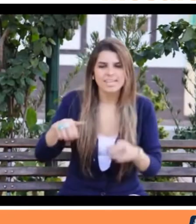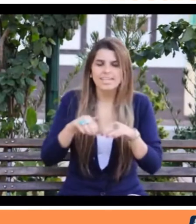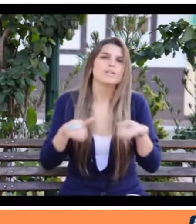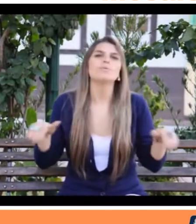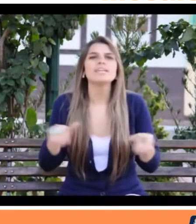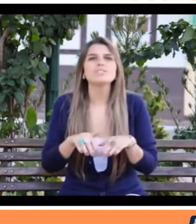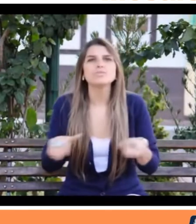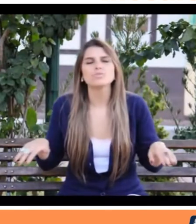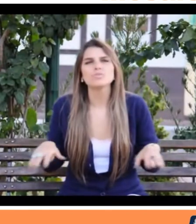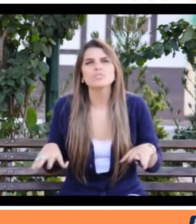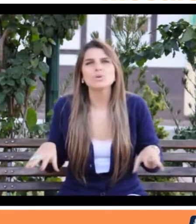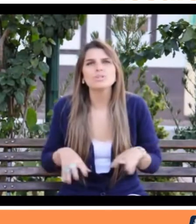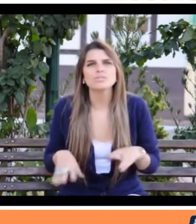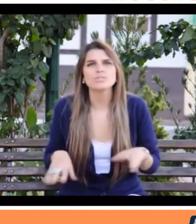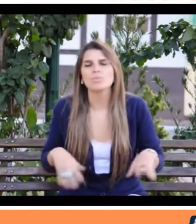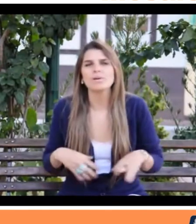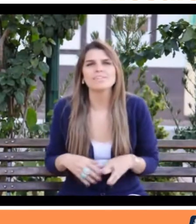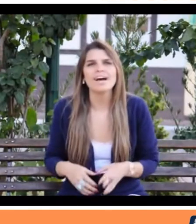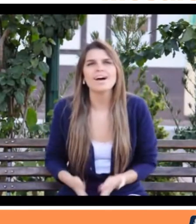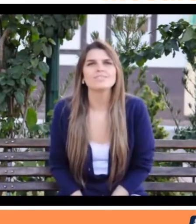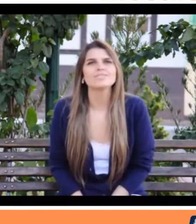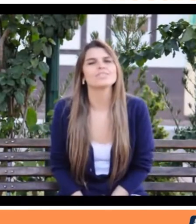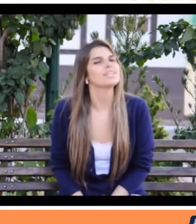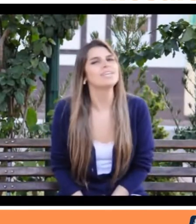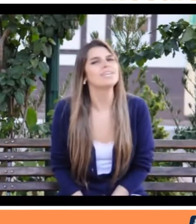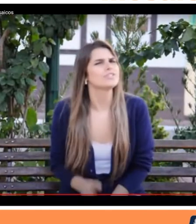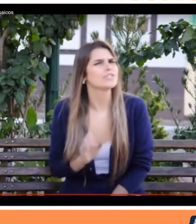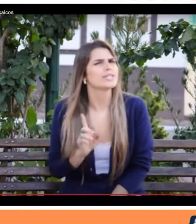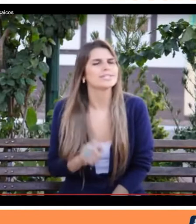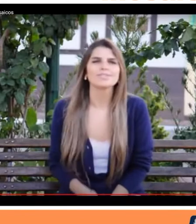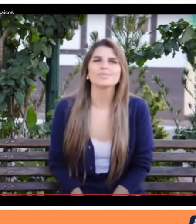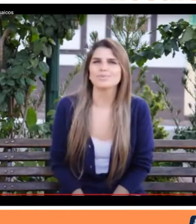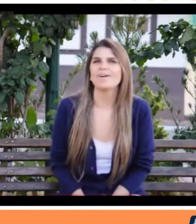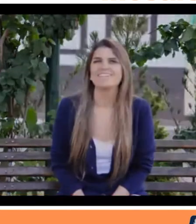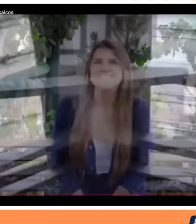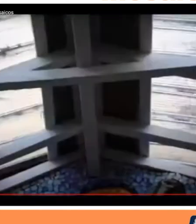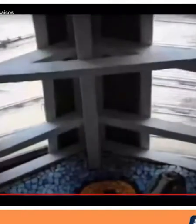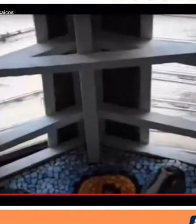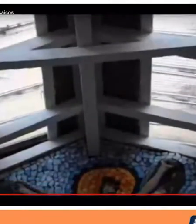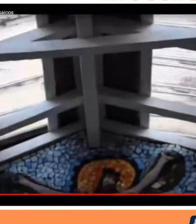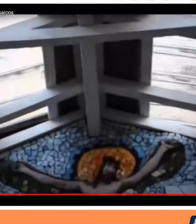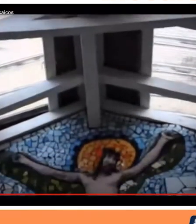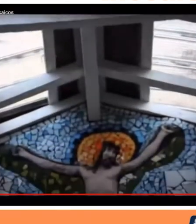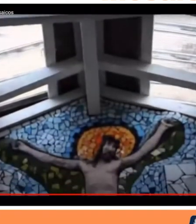joinha e também deixem suas sugestões, seus comentários, críticas e tudo mais.